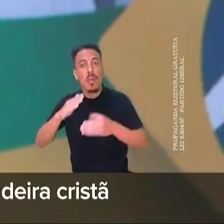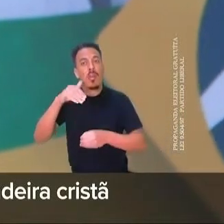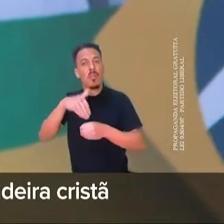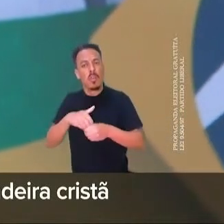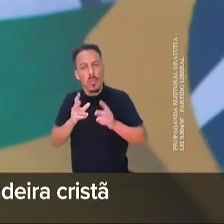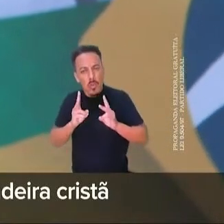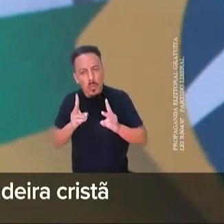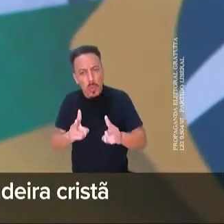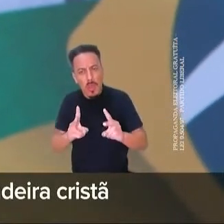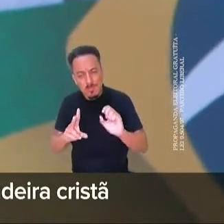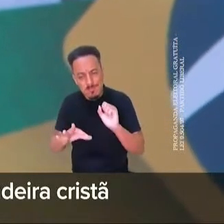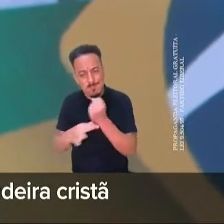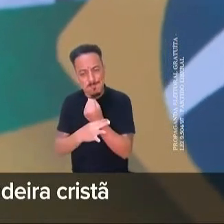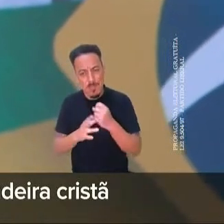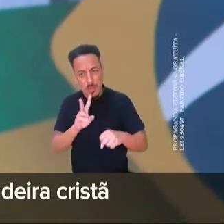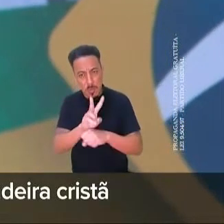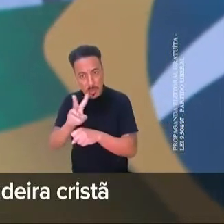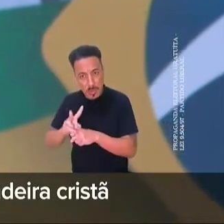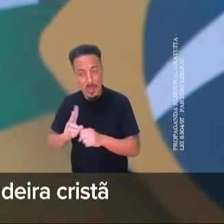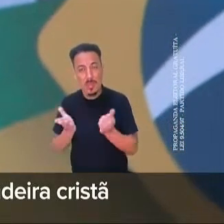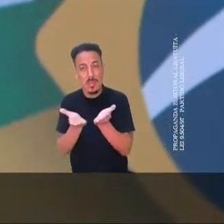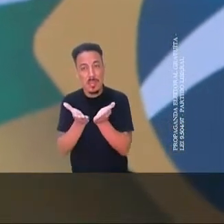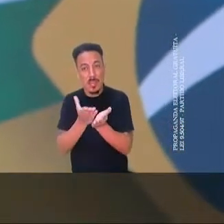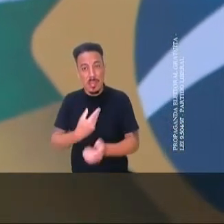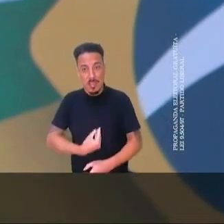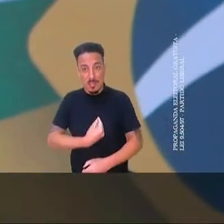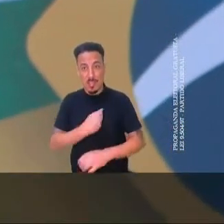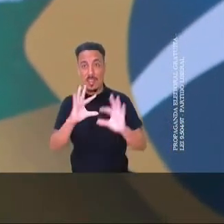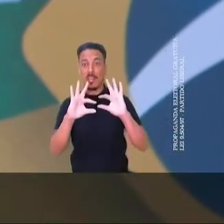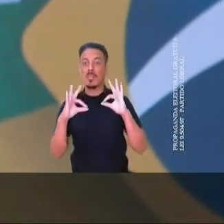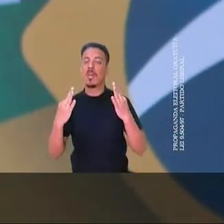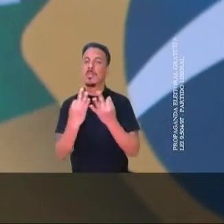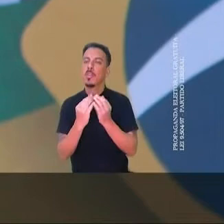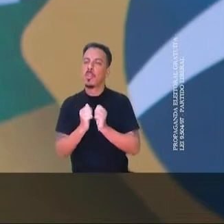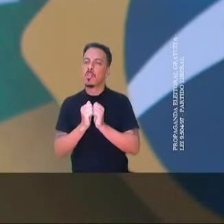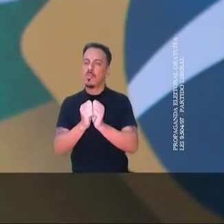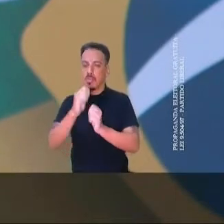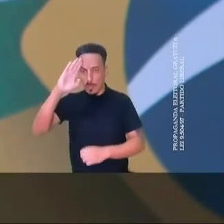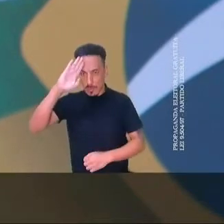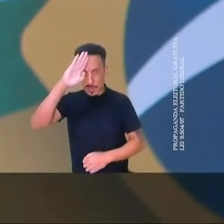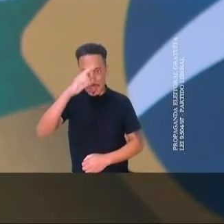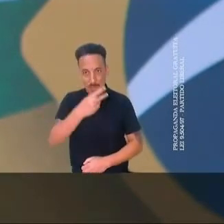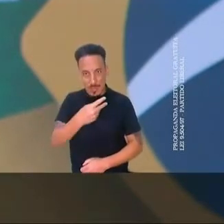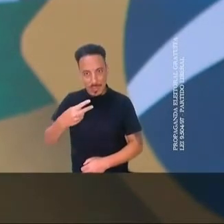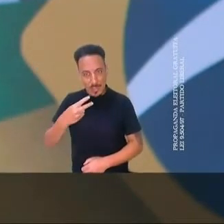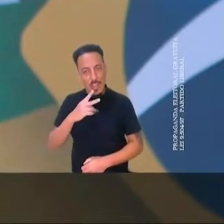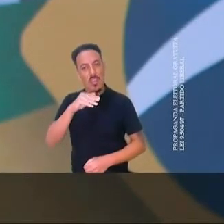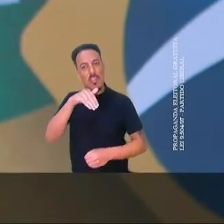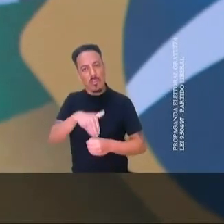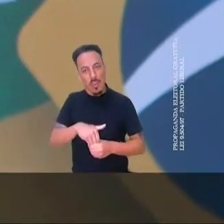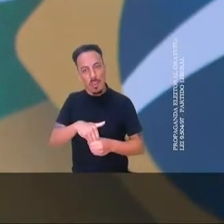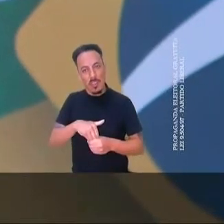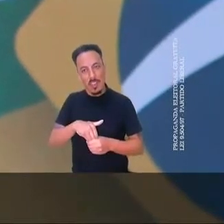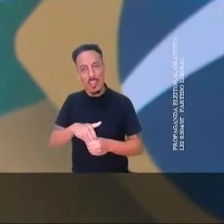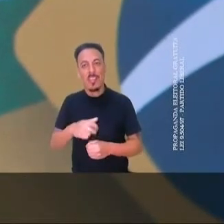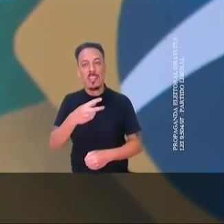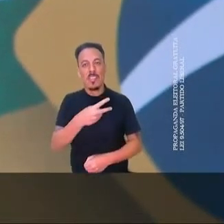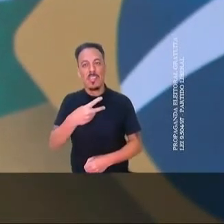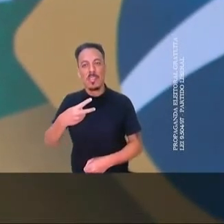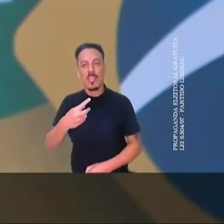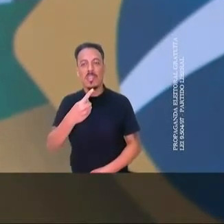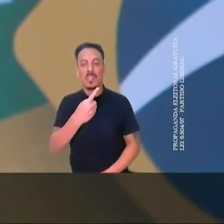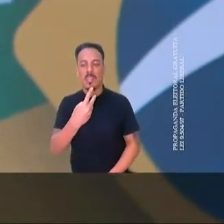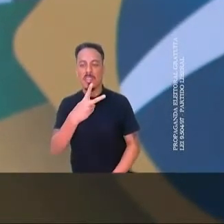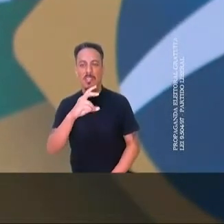voto para continuar defendendo a bandeira cristã da vida e da família. Junto com Bolsonaro 22, vote Gil